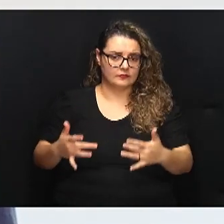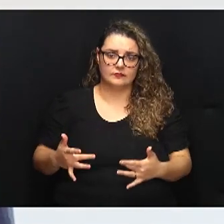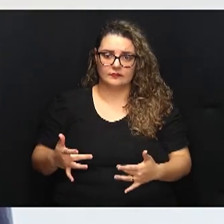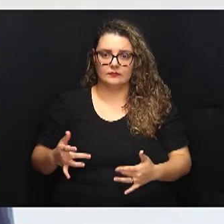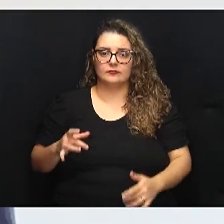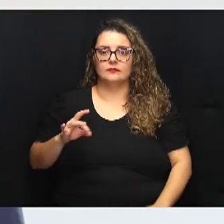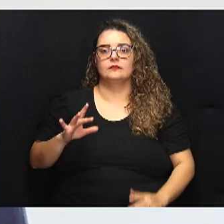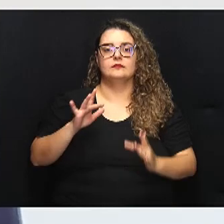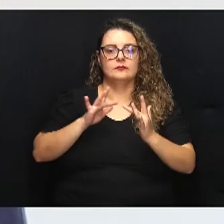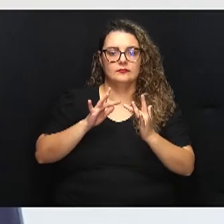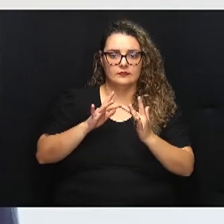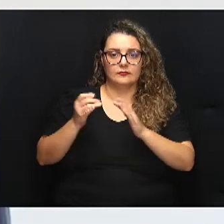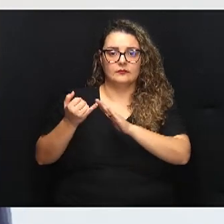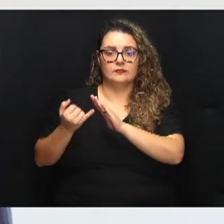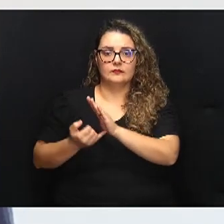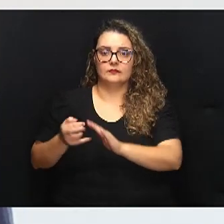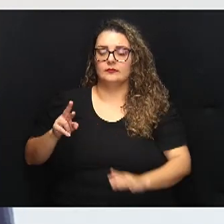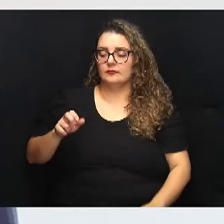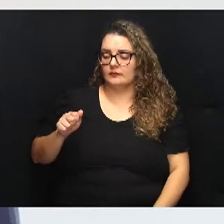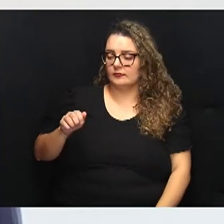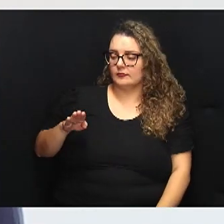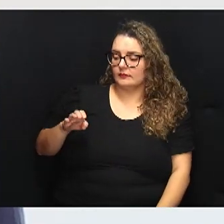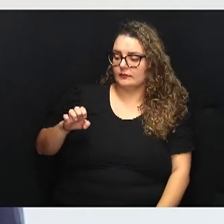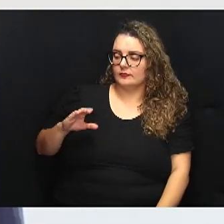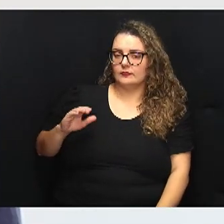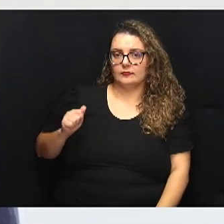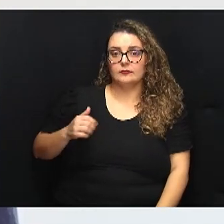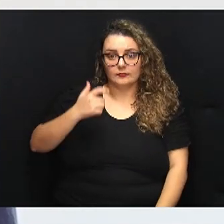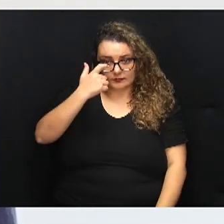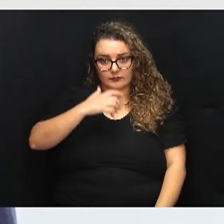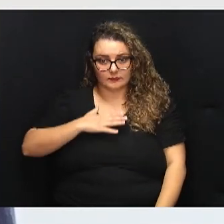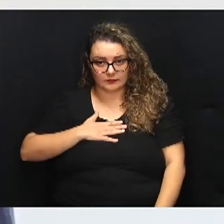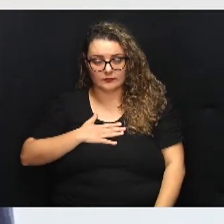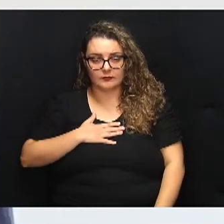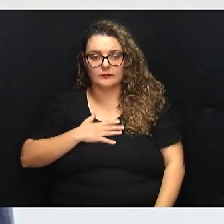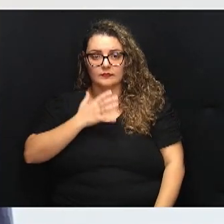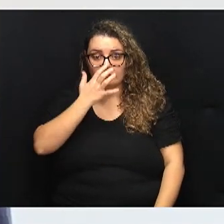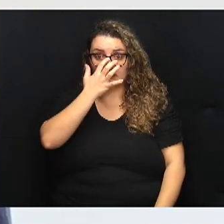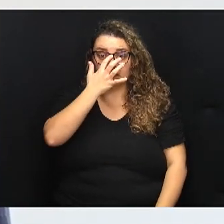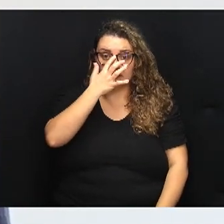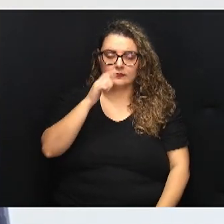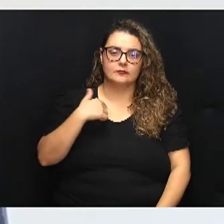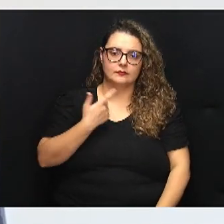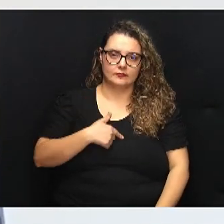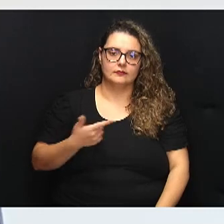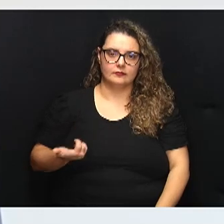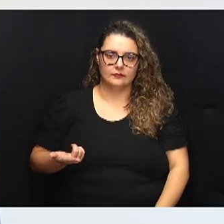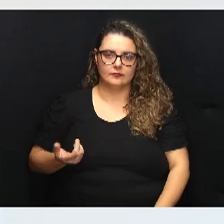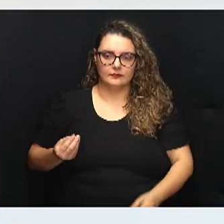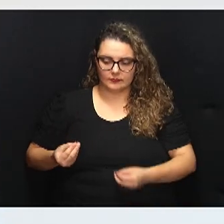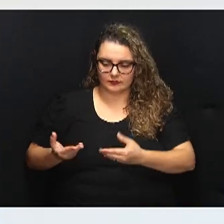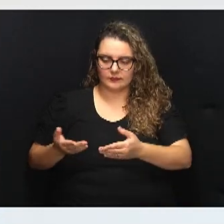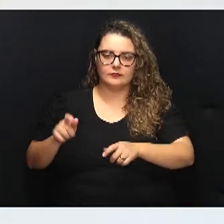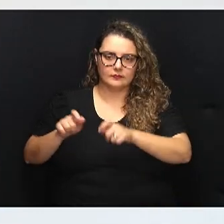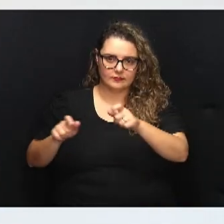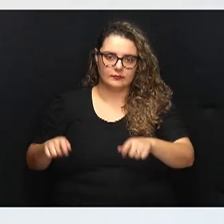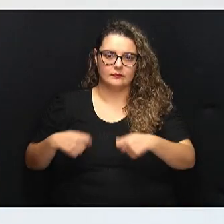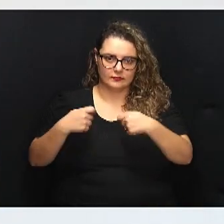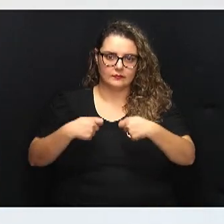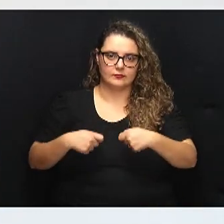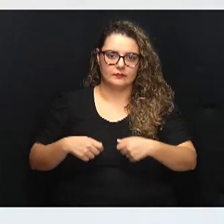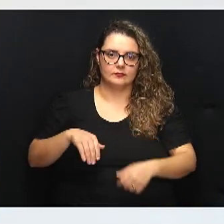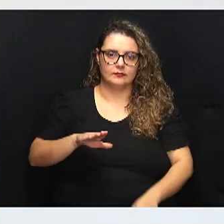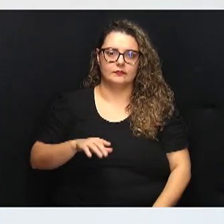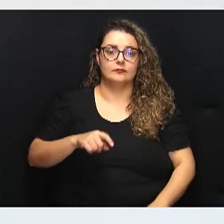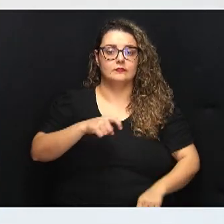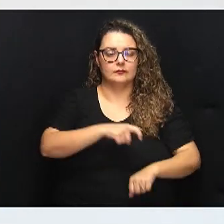fazer contato com o Instituto Rabeca, né? Comigo mesmo, e a gente acaba destinando isso para quem está mais necessitado. De tempos